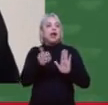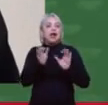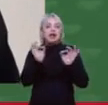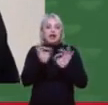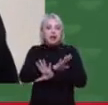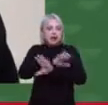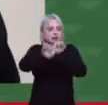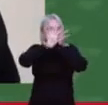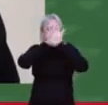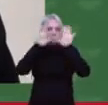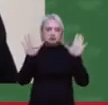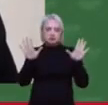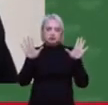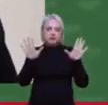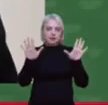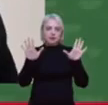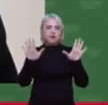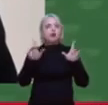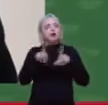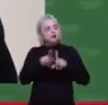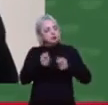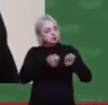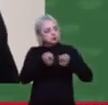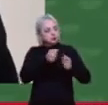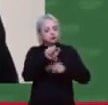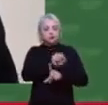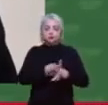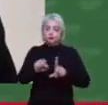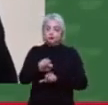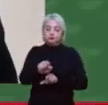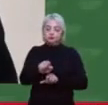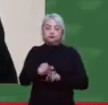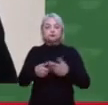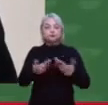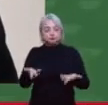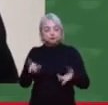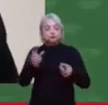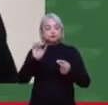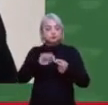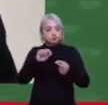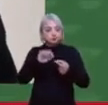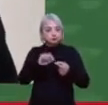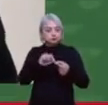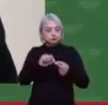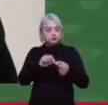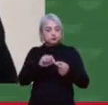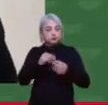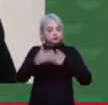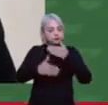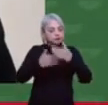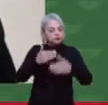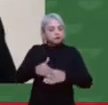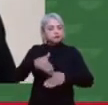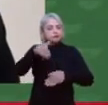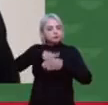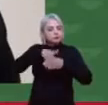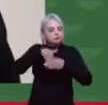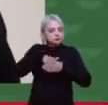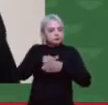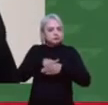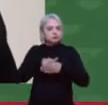transparência e, portanto, do controle social frente ao que é feito nos processos